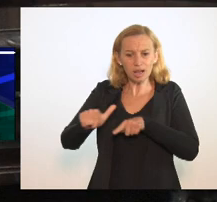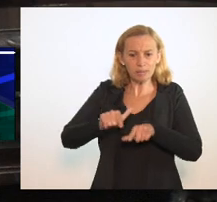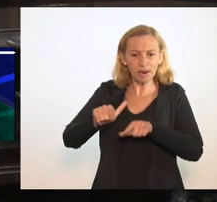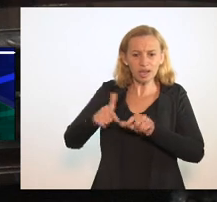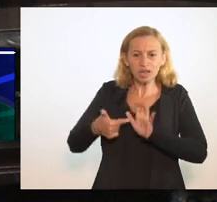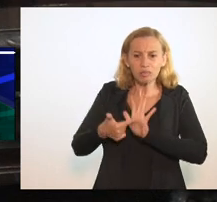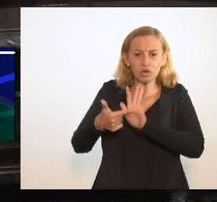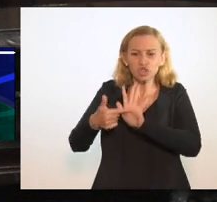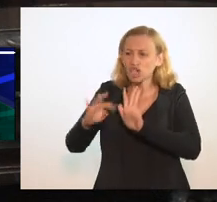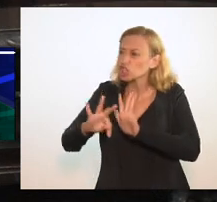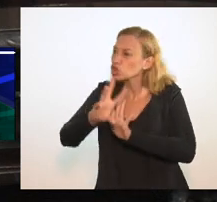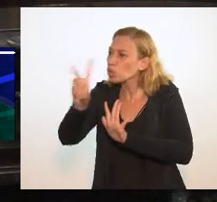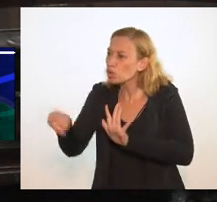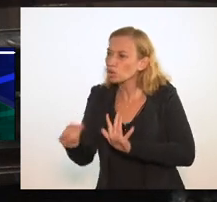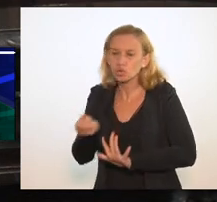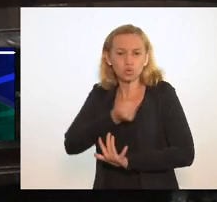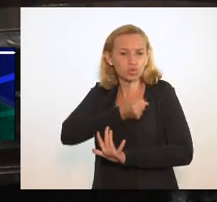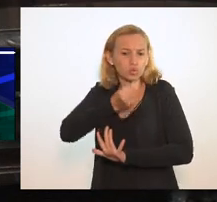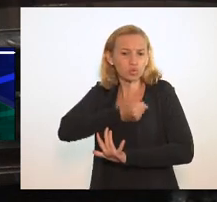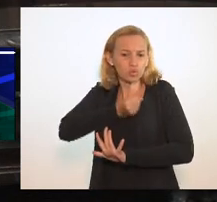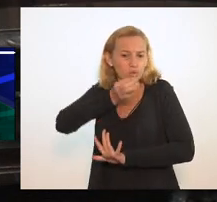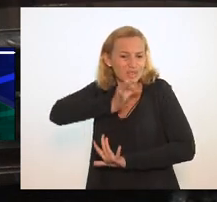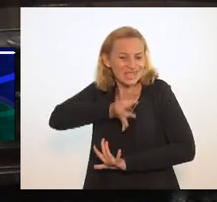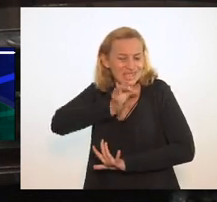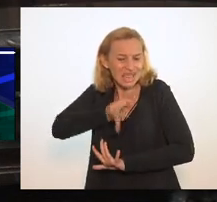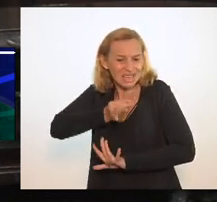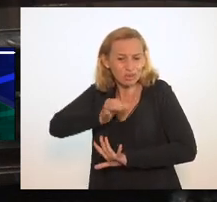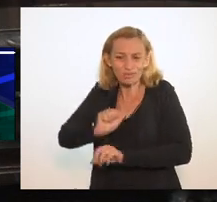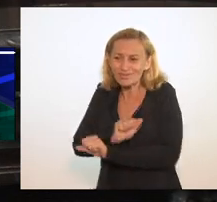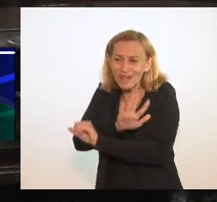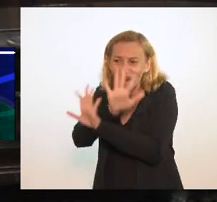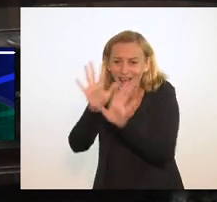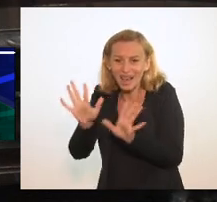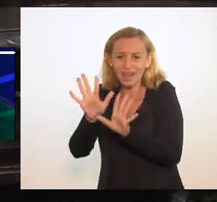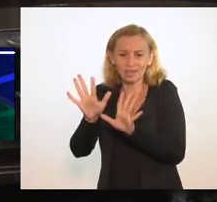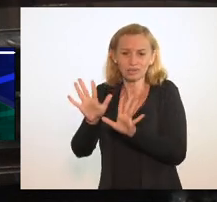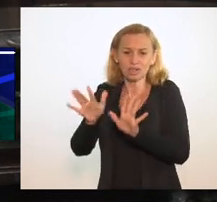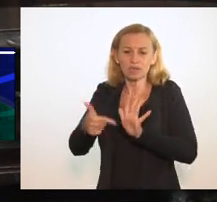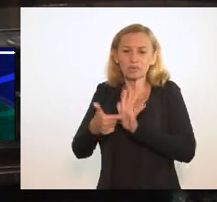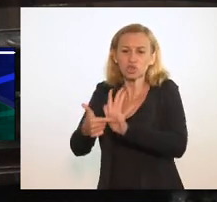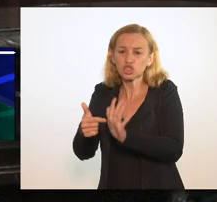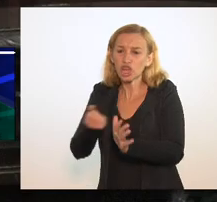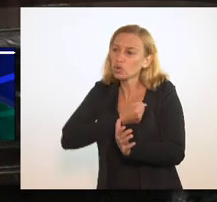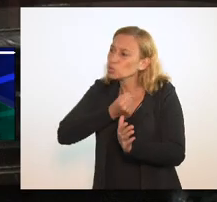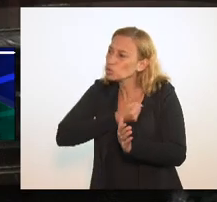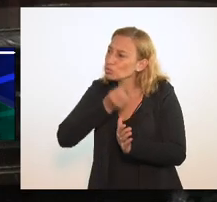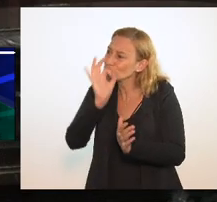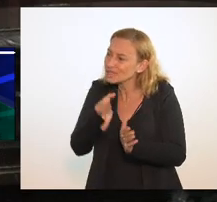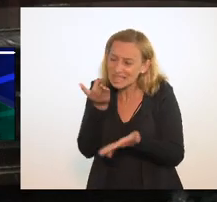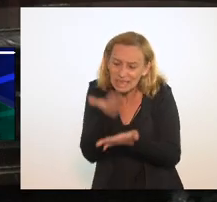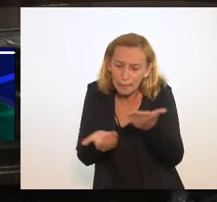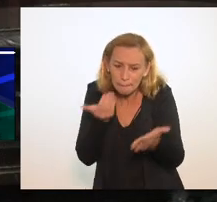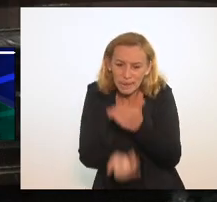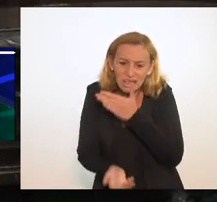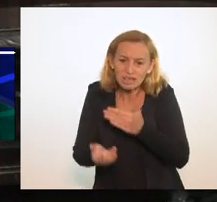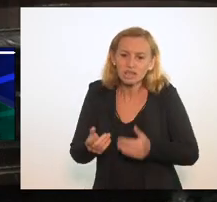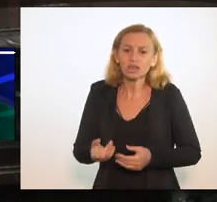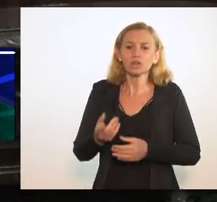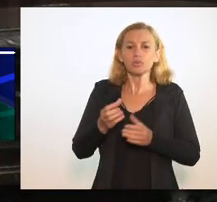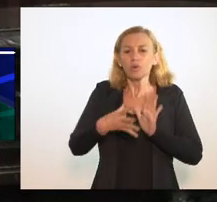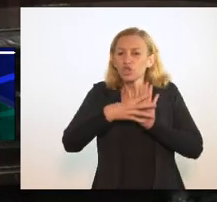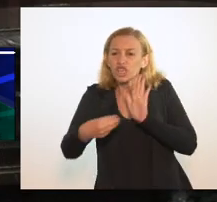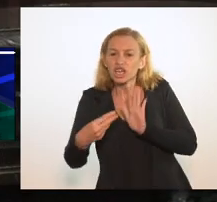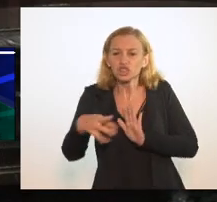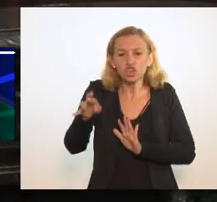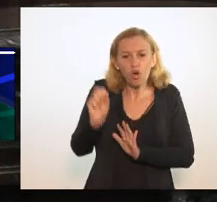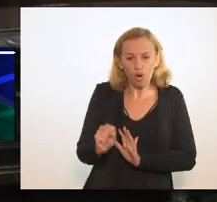nas deduções e aclarar efetivamente o tamanho das perdas neste modelo de royalty, neste modelo